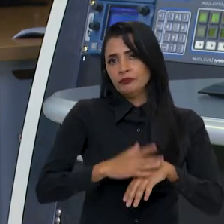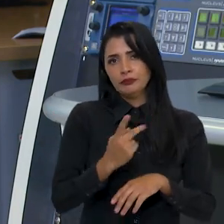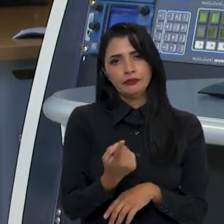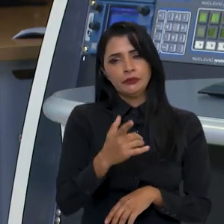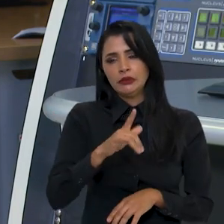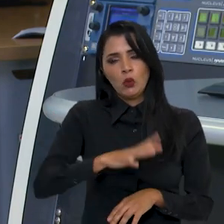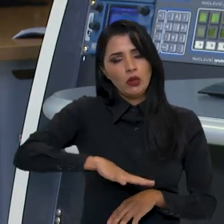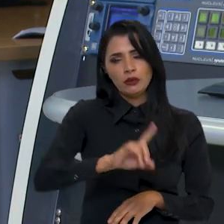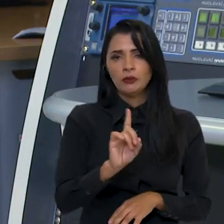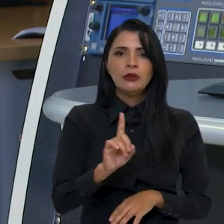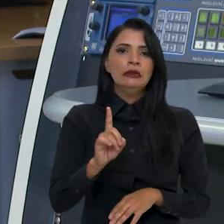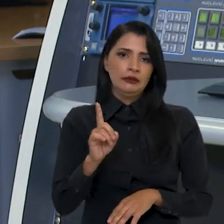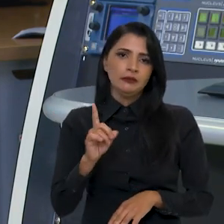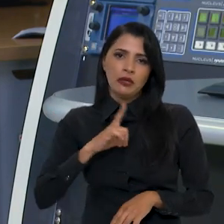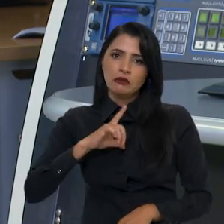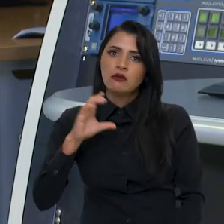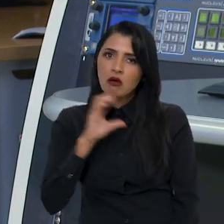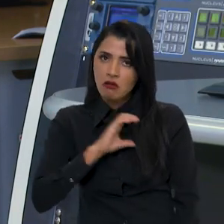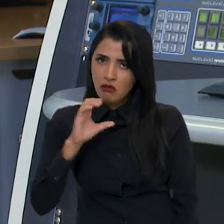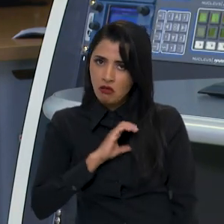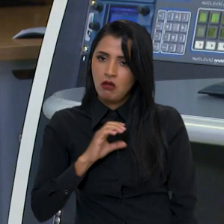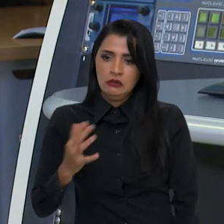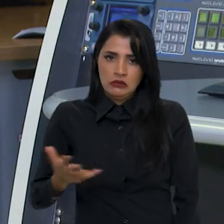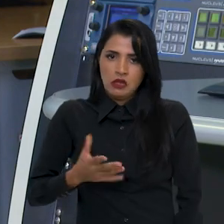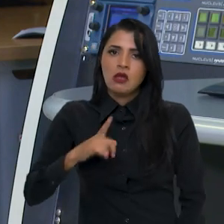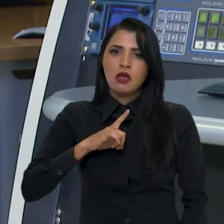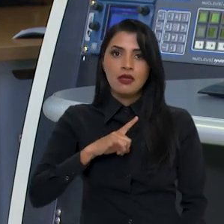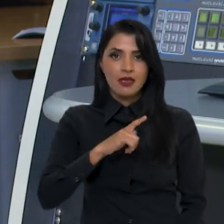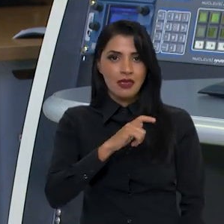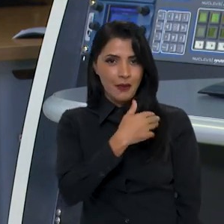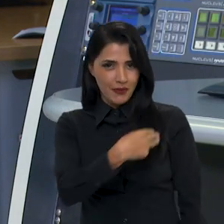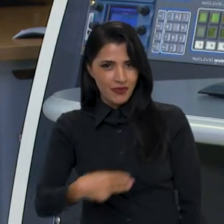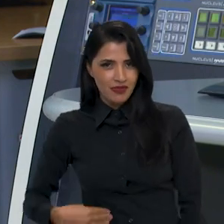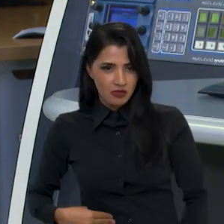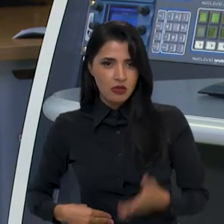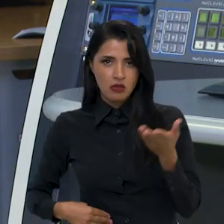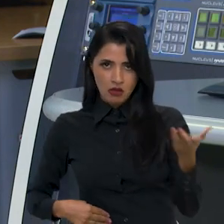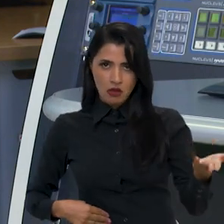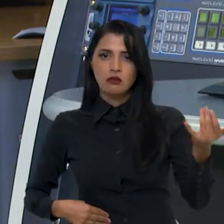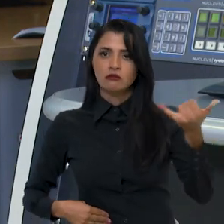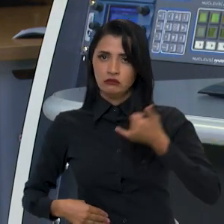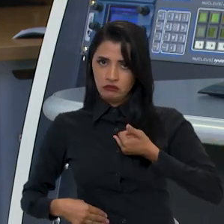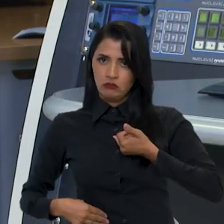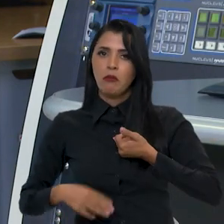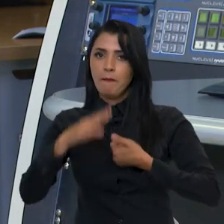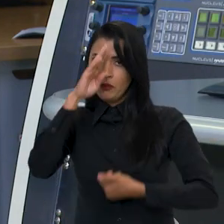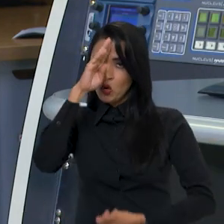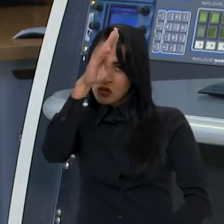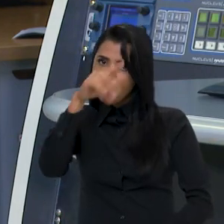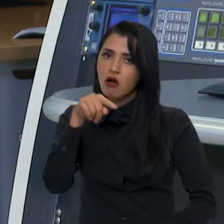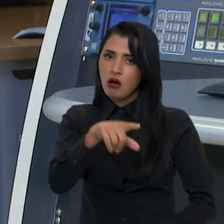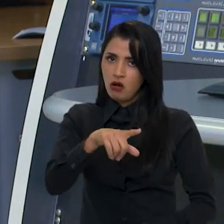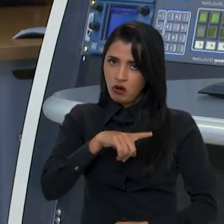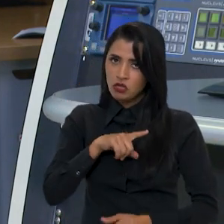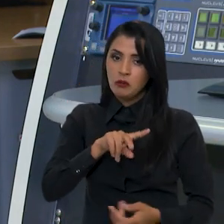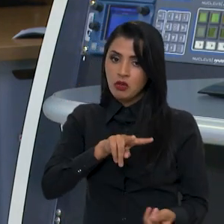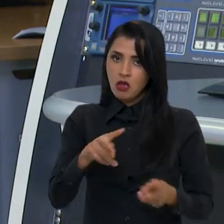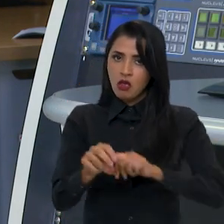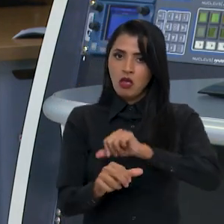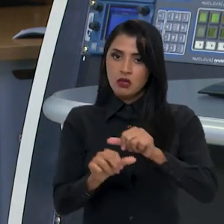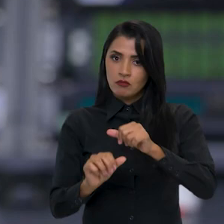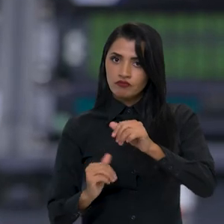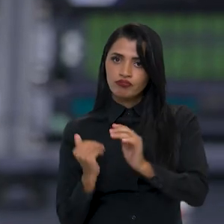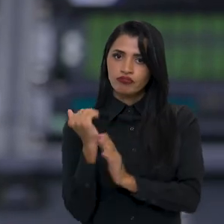quer dizer, existe uma pressa, né? E a ministra estabeleceu uma prioridade para o processo